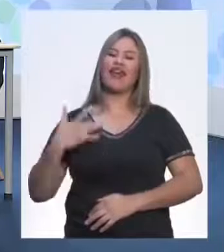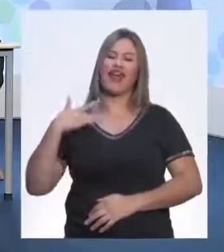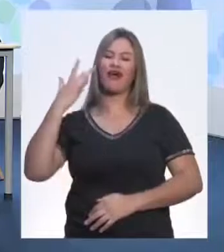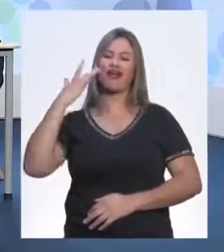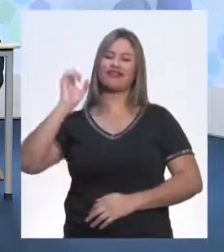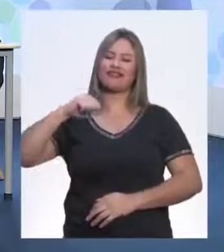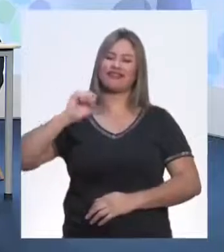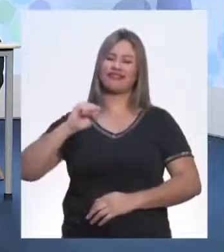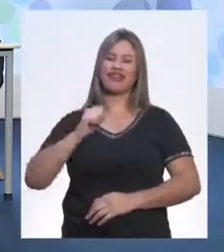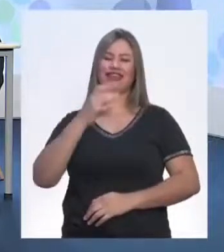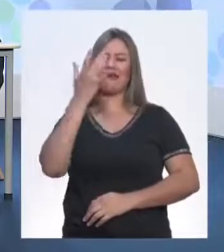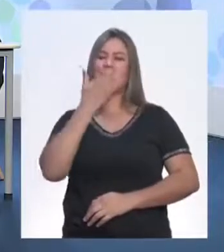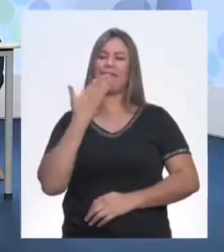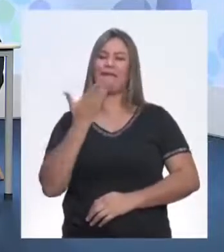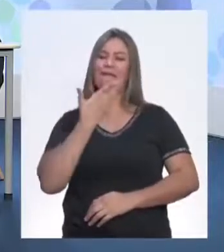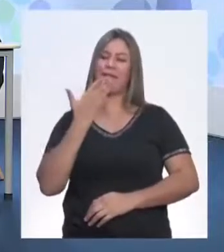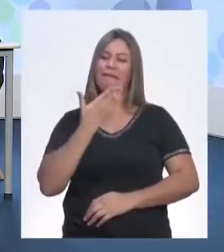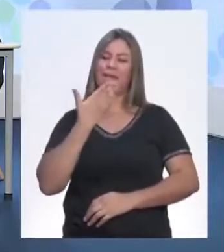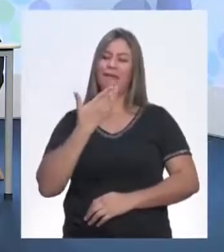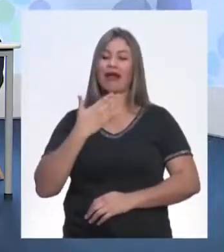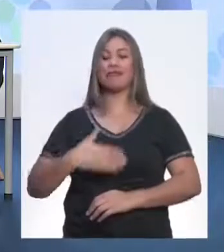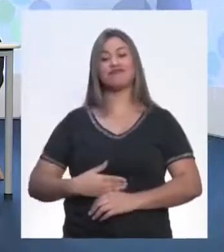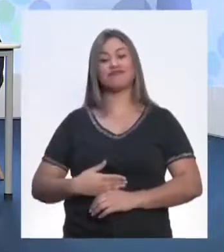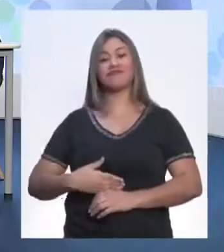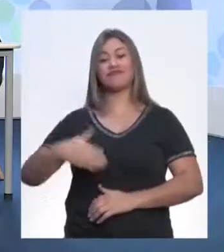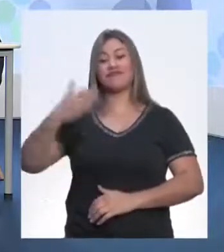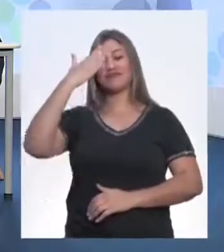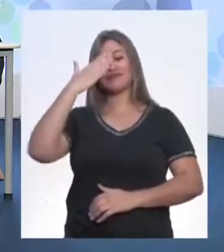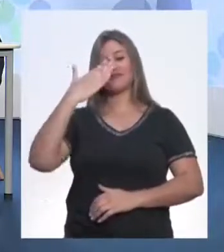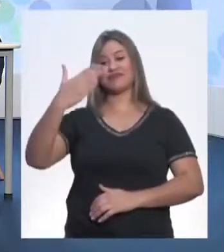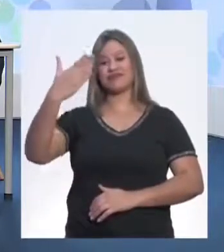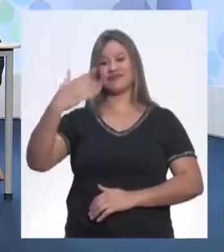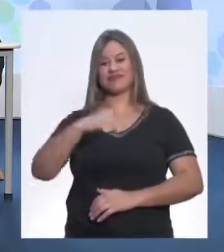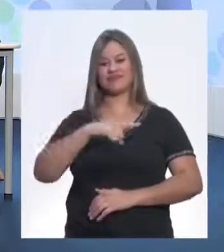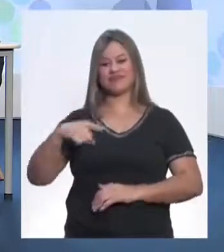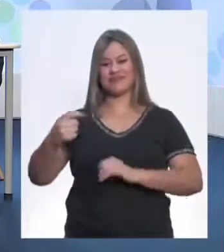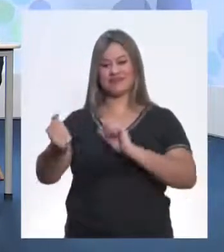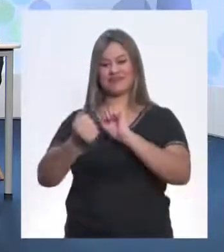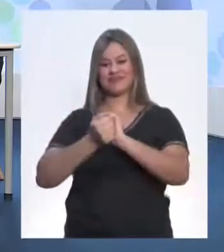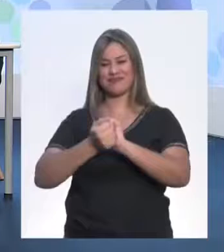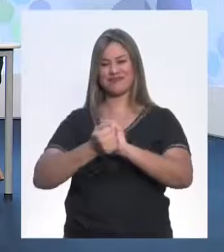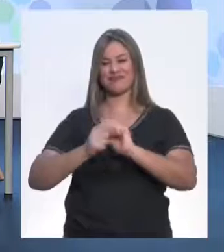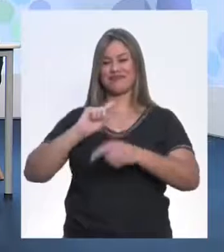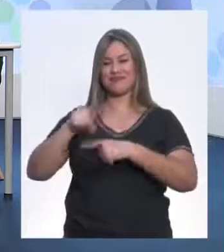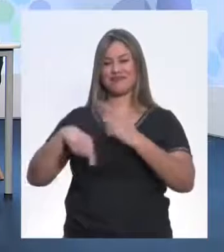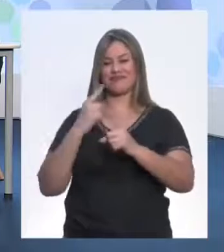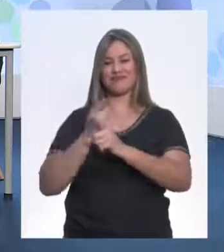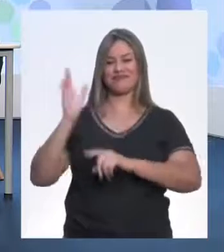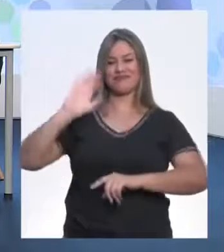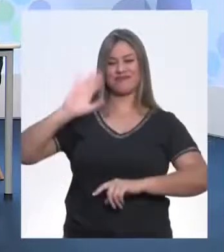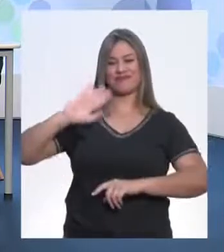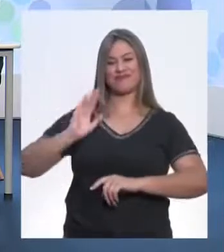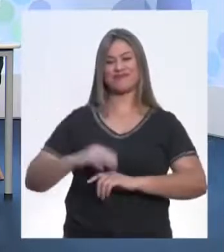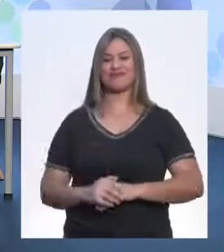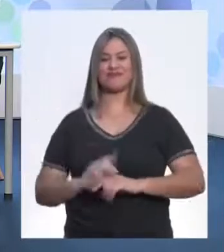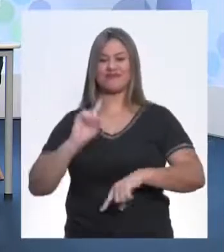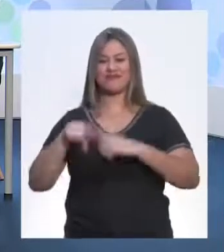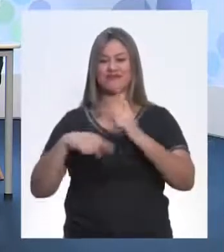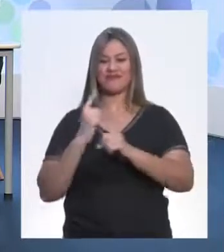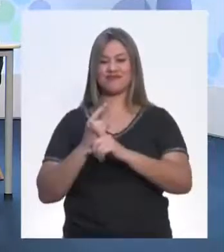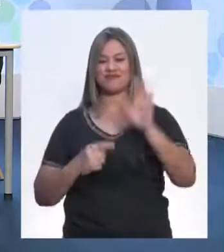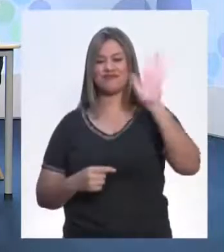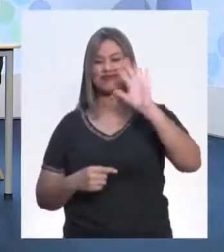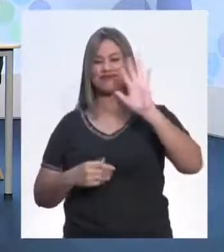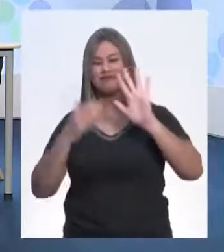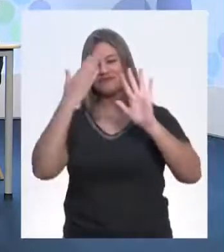sim, eles vão tirar isso daí de letra. Gente, muito obrigada pela participação e eu digo o meu até a próxima. Obrigado, até a próxima.